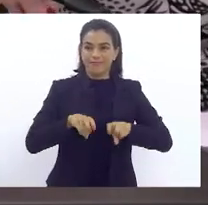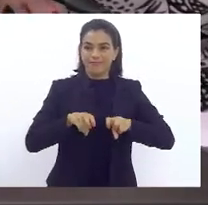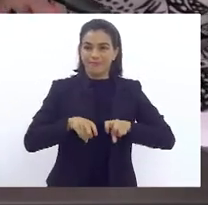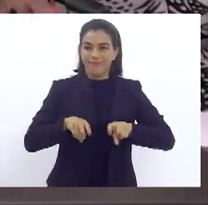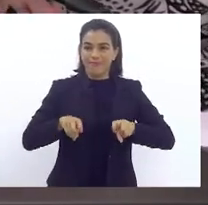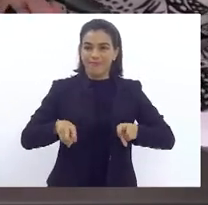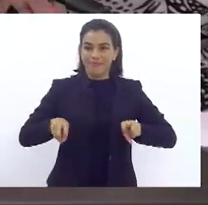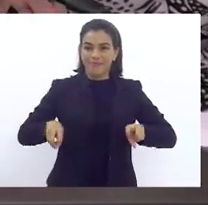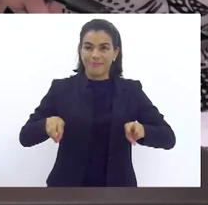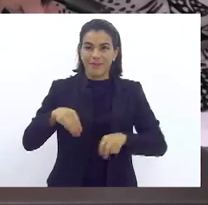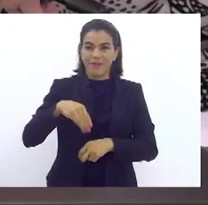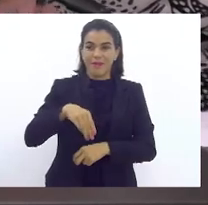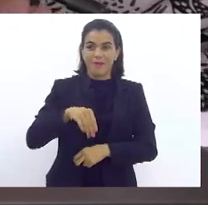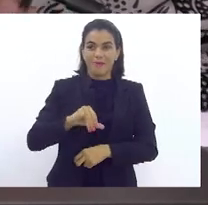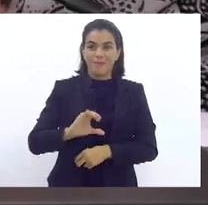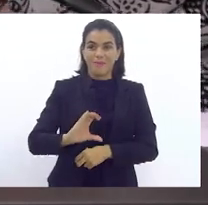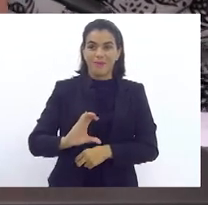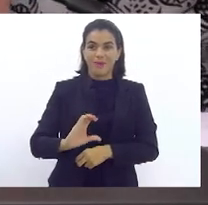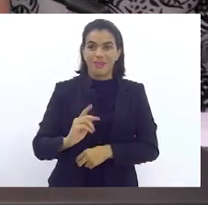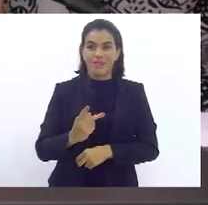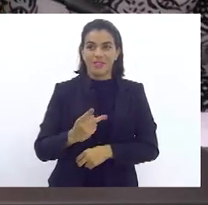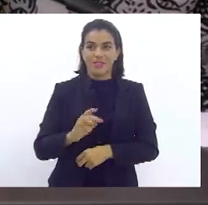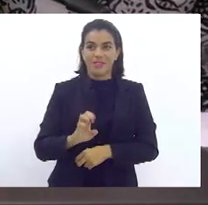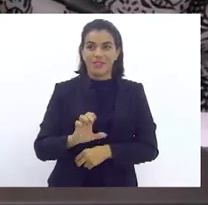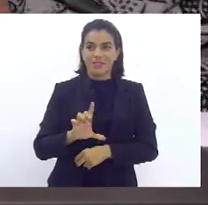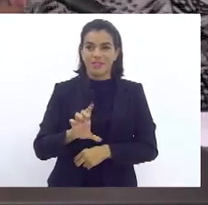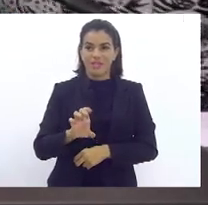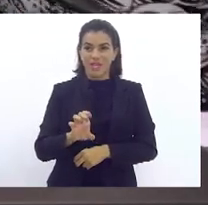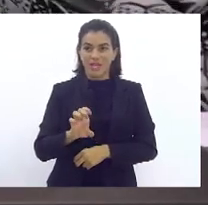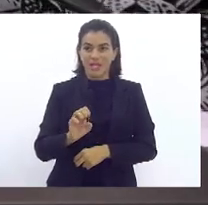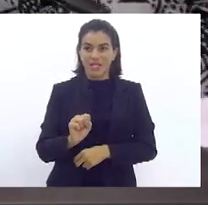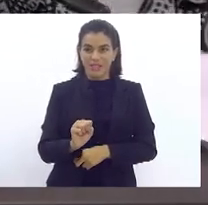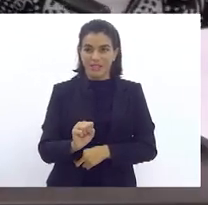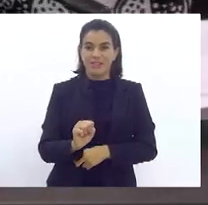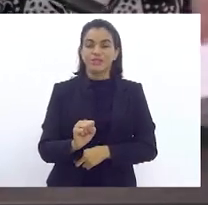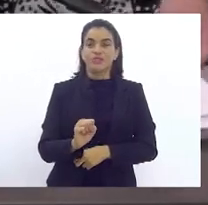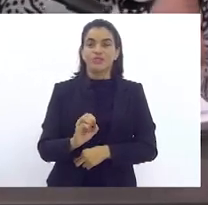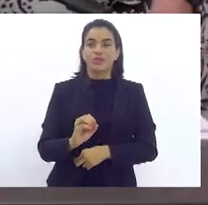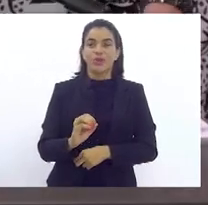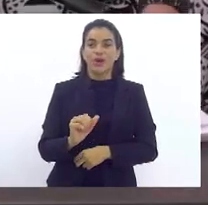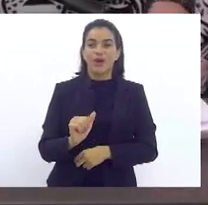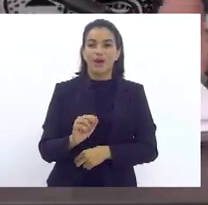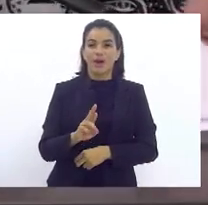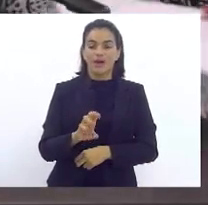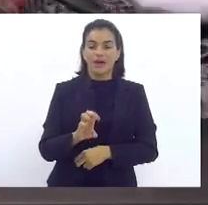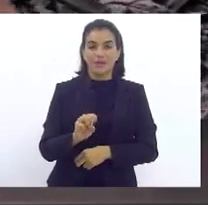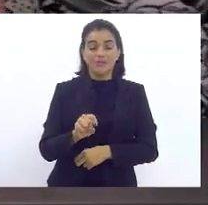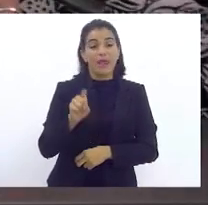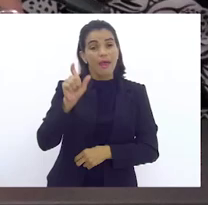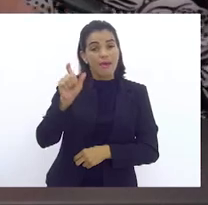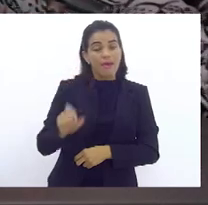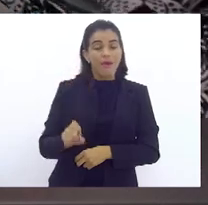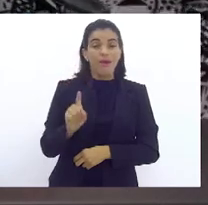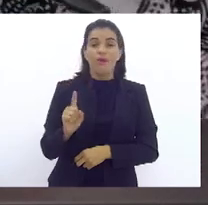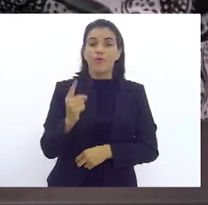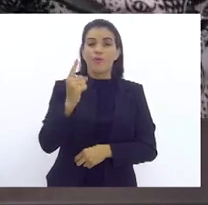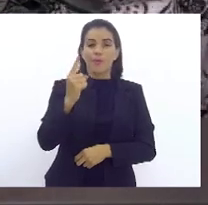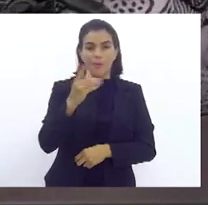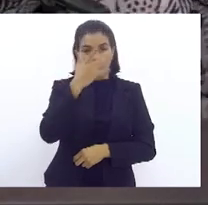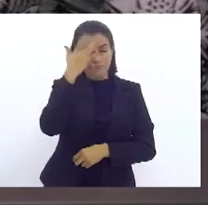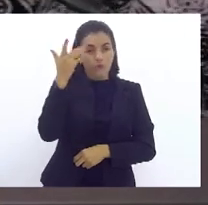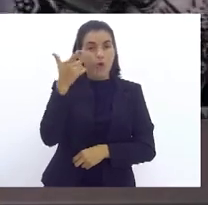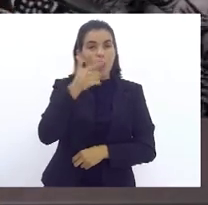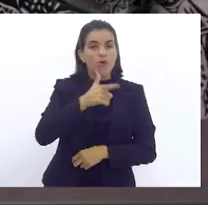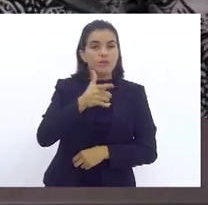a senhora Michele de Oliveira Soares que é uma das Sobreviventes eh de violência